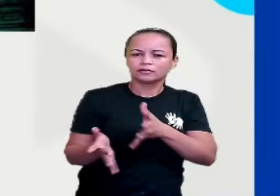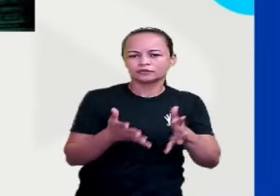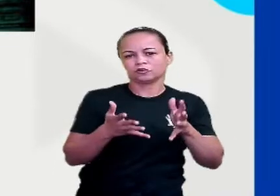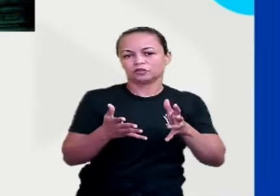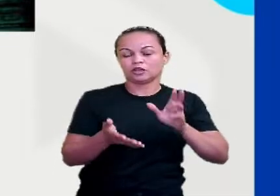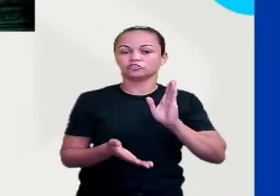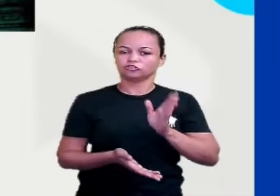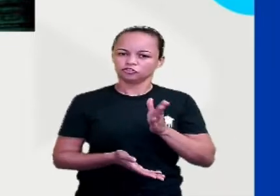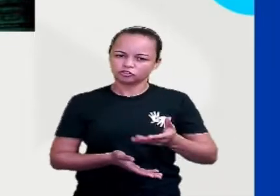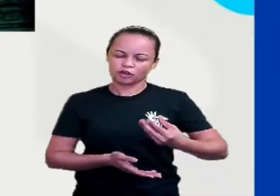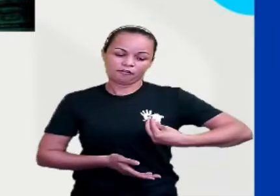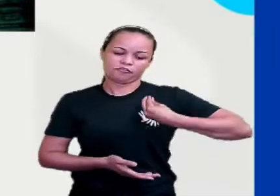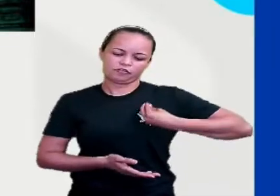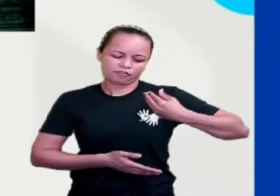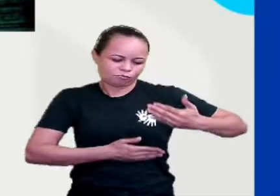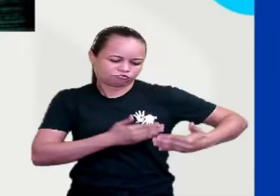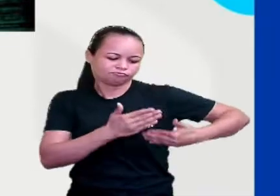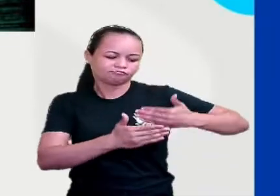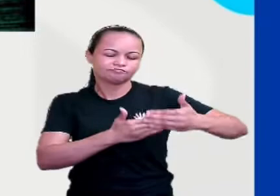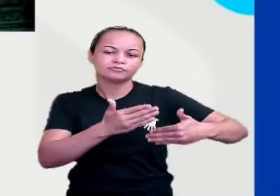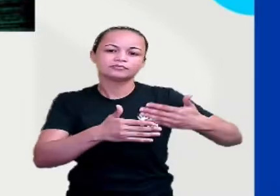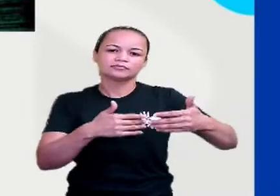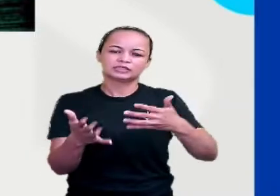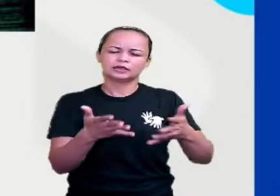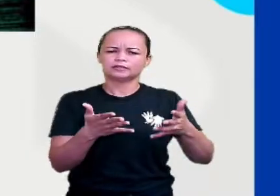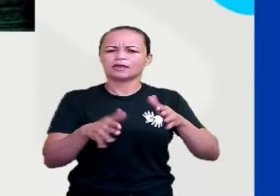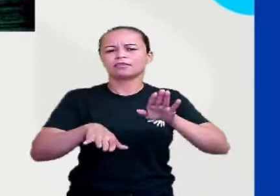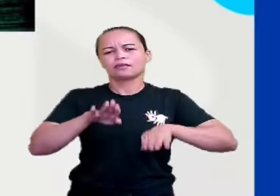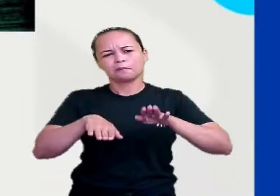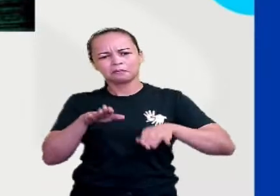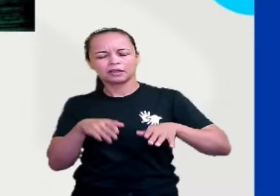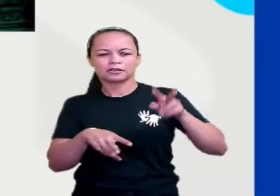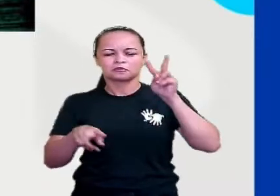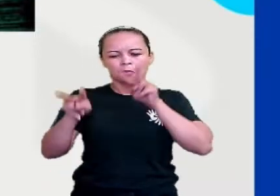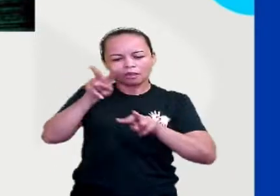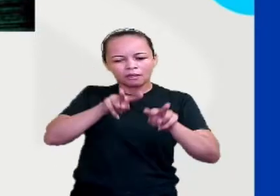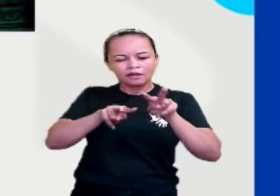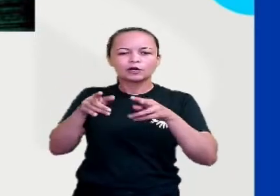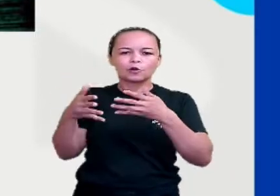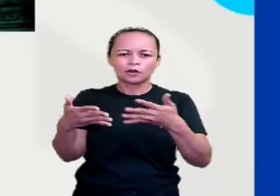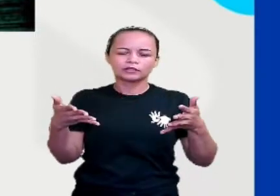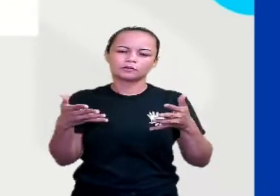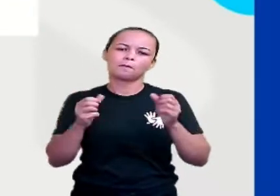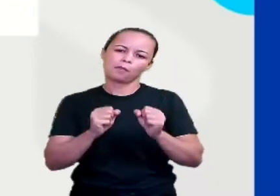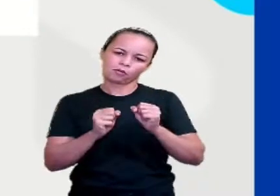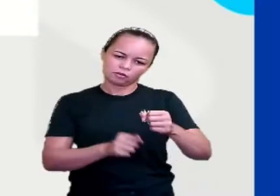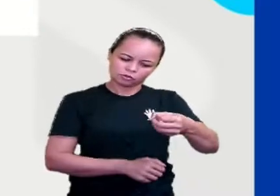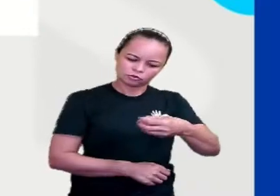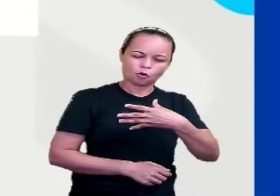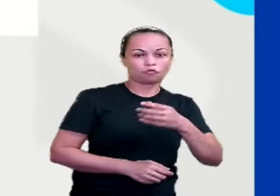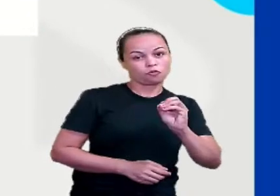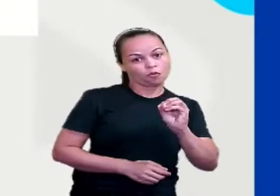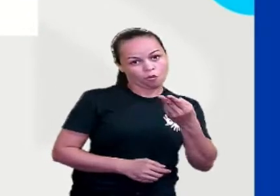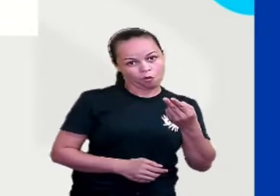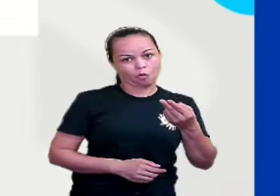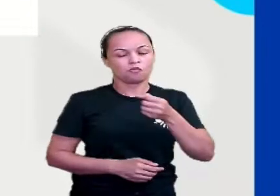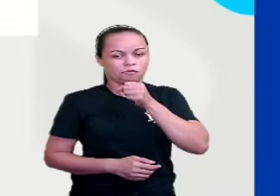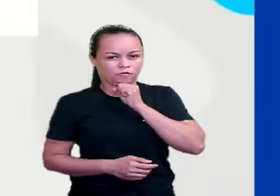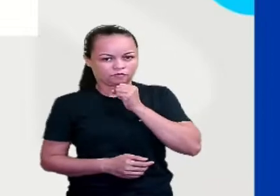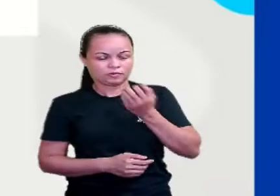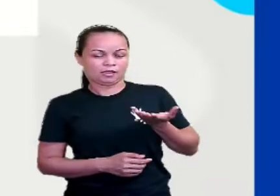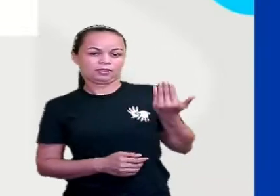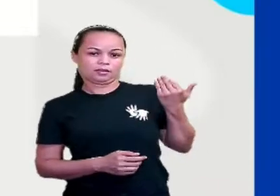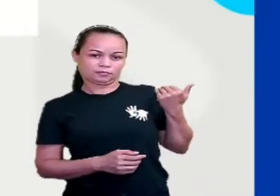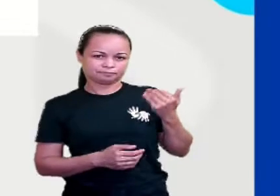Então, aquele mesmo mundo, dependendo de quem estiver olhando, ele pode ser ou novo ou antigo.